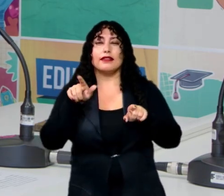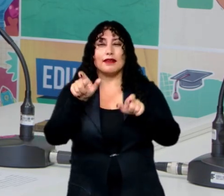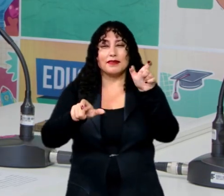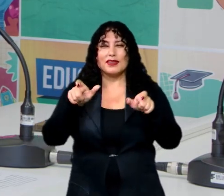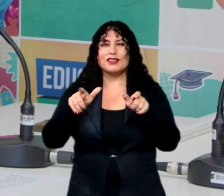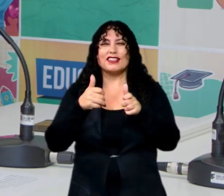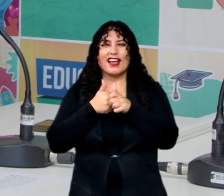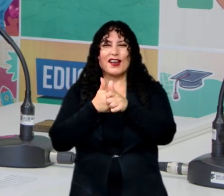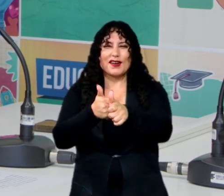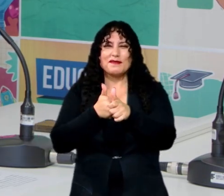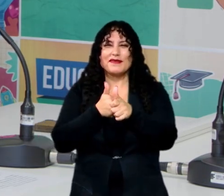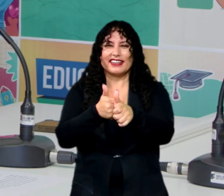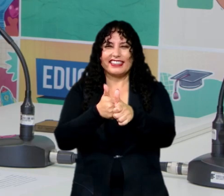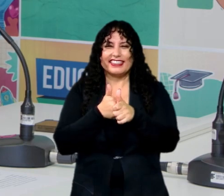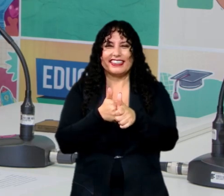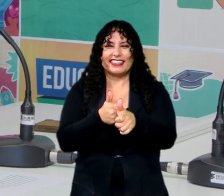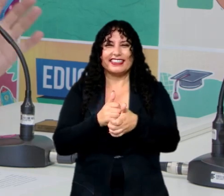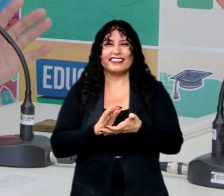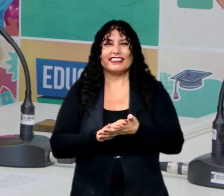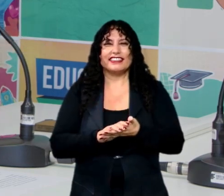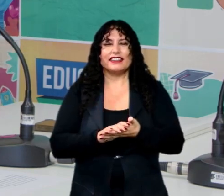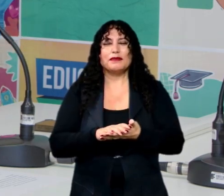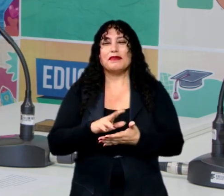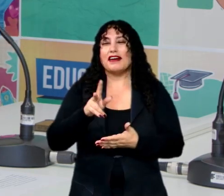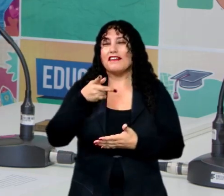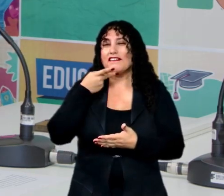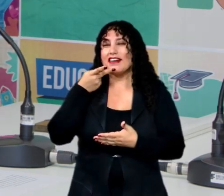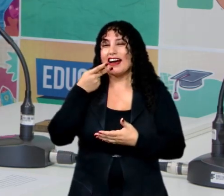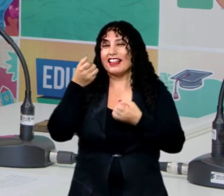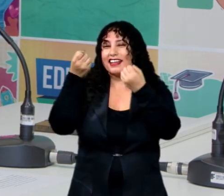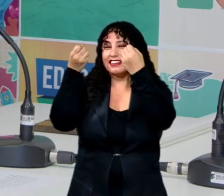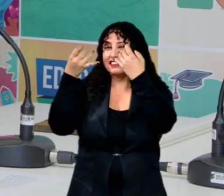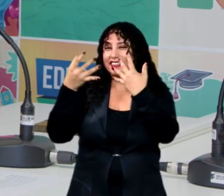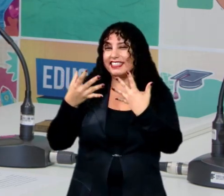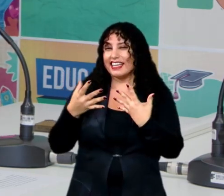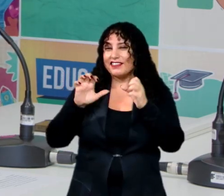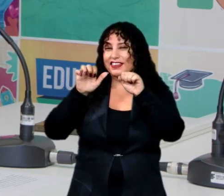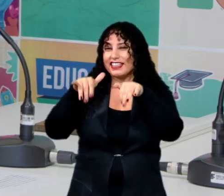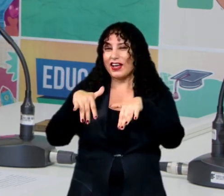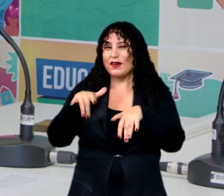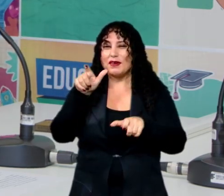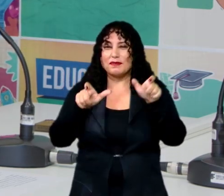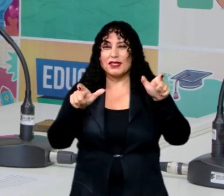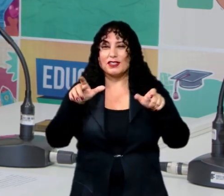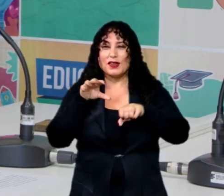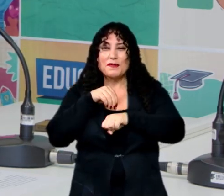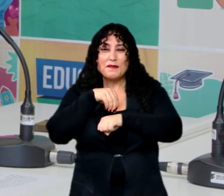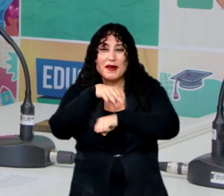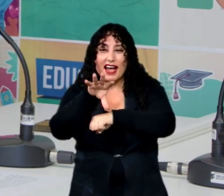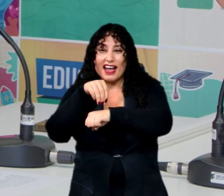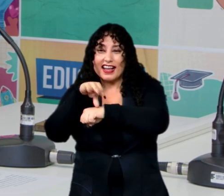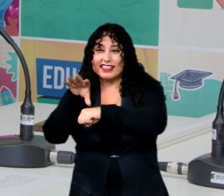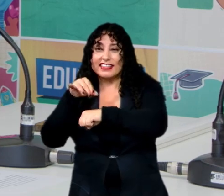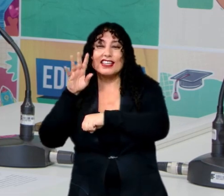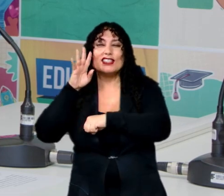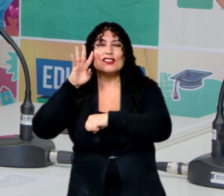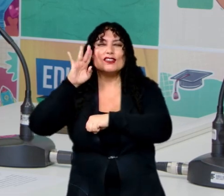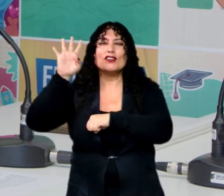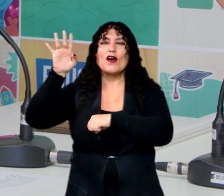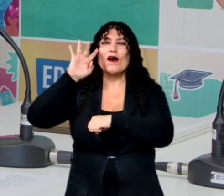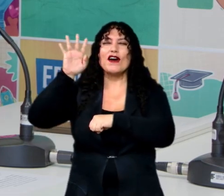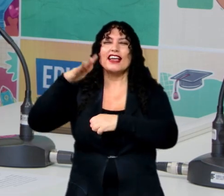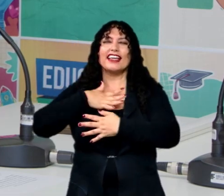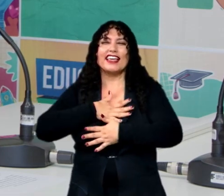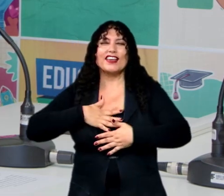acompanhando. Então, uma fala final, um recado que o senhor queira dar para quem está nos assistindo, para quem sonha, para quem gosta